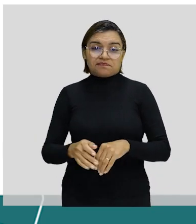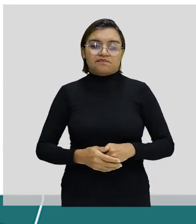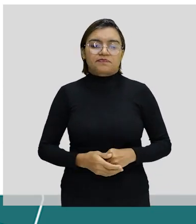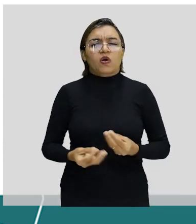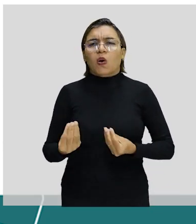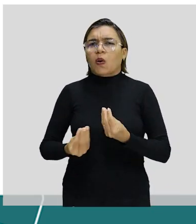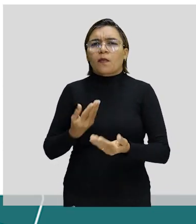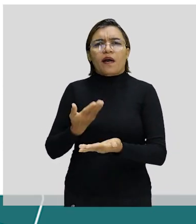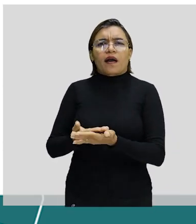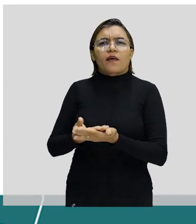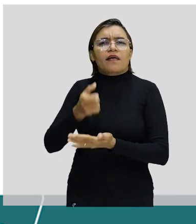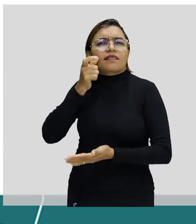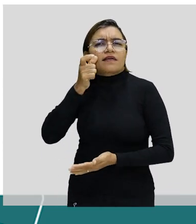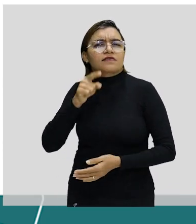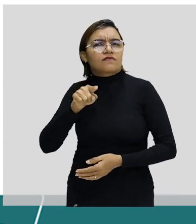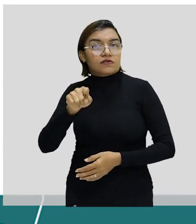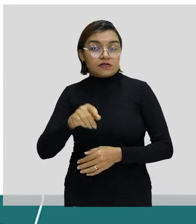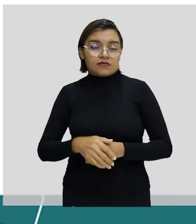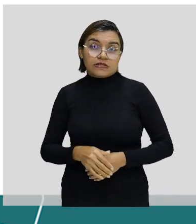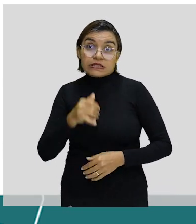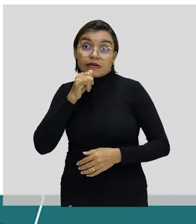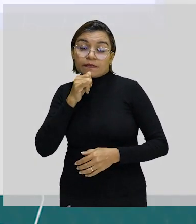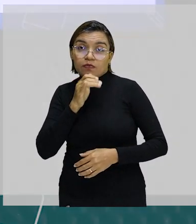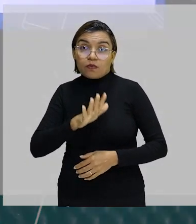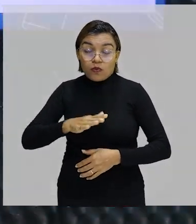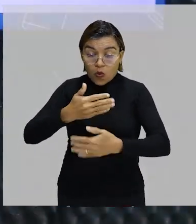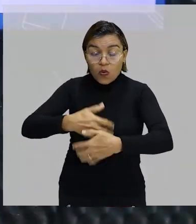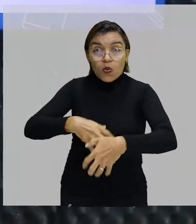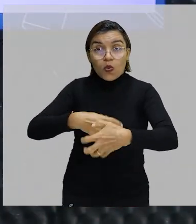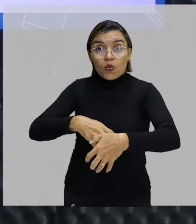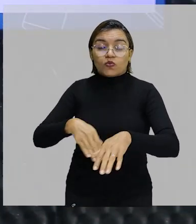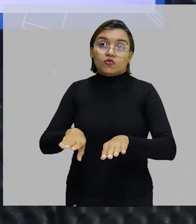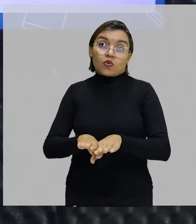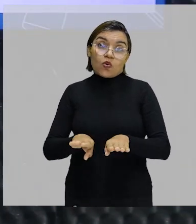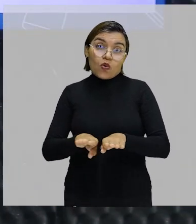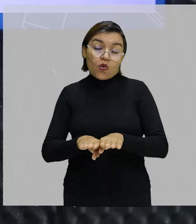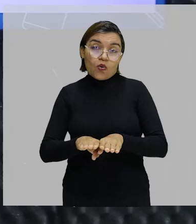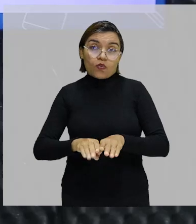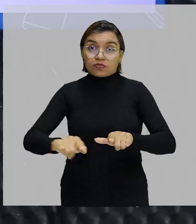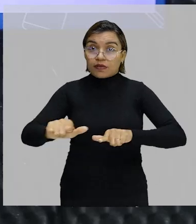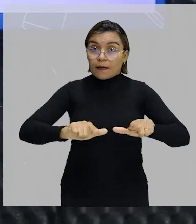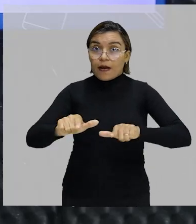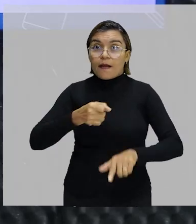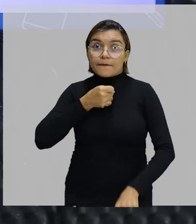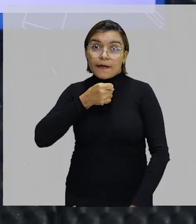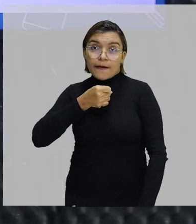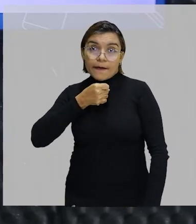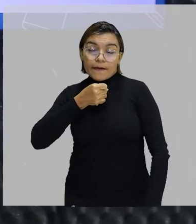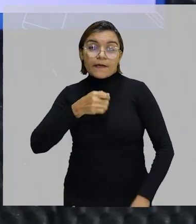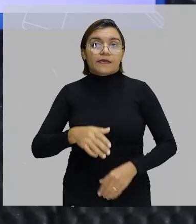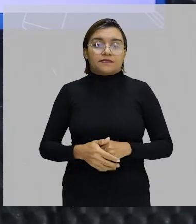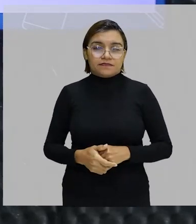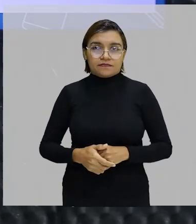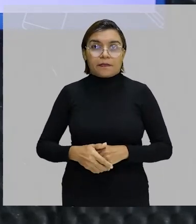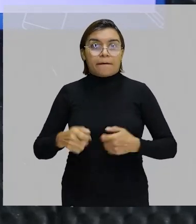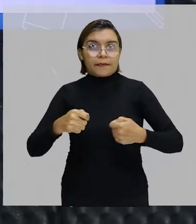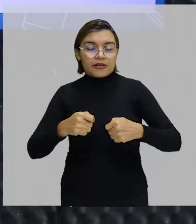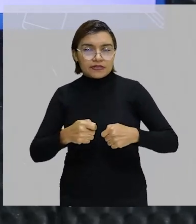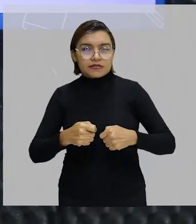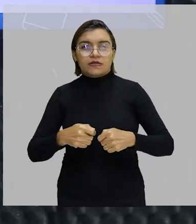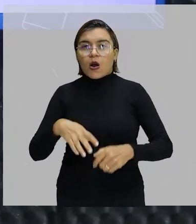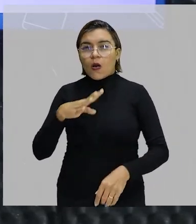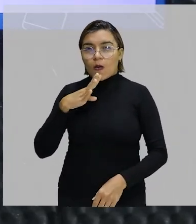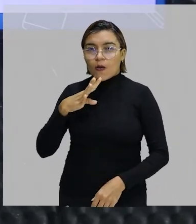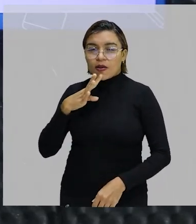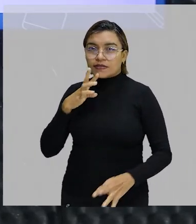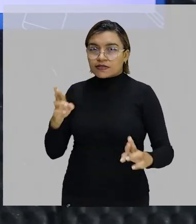pode ser interessante para você? Você que vai fazer um concurso público, uma entrevista de emprego numa empresa, tem que conhecer as redações